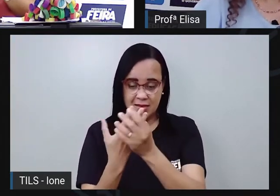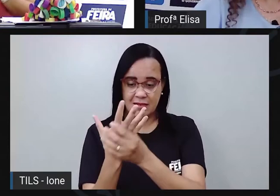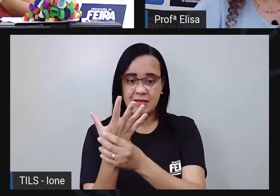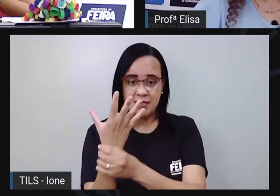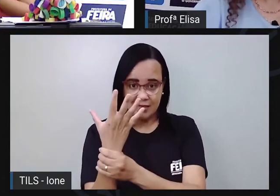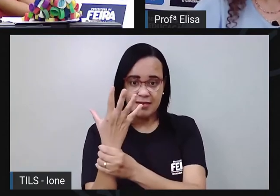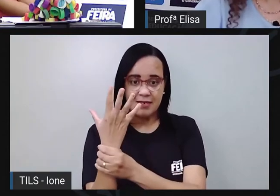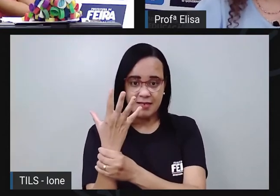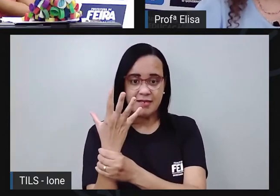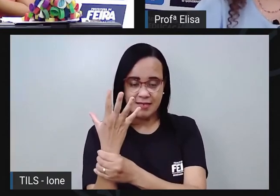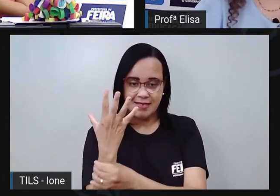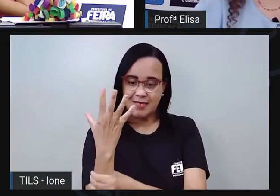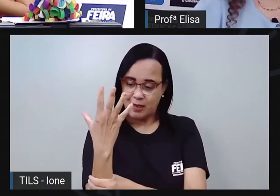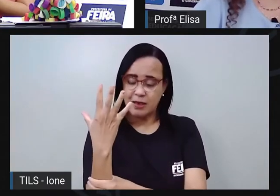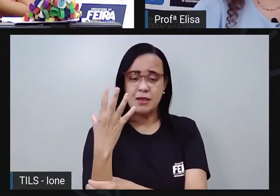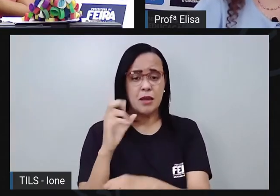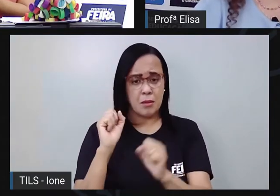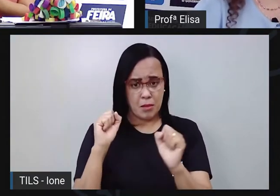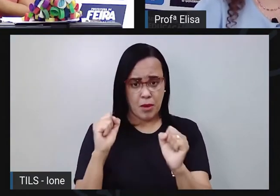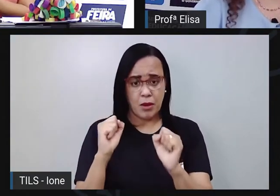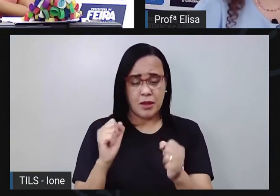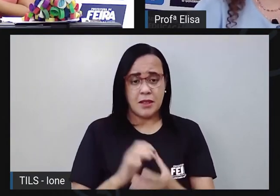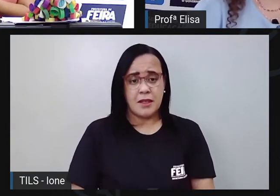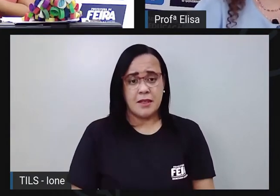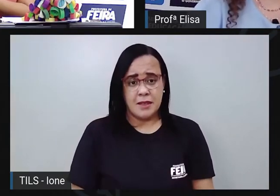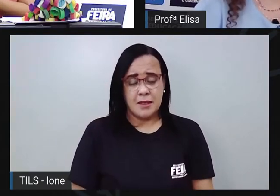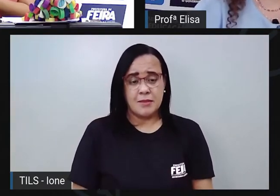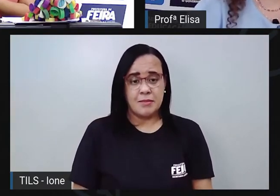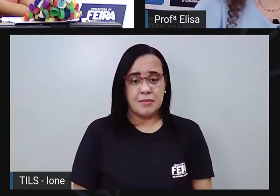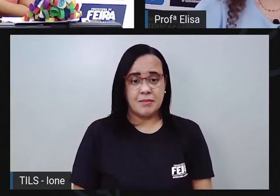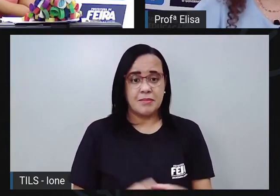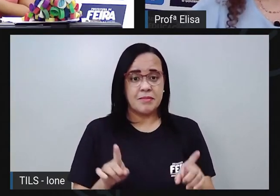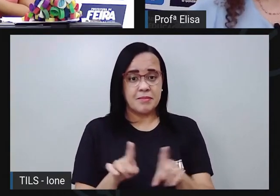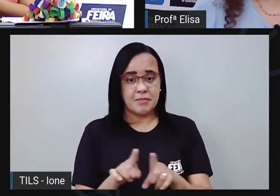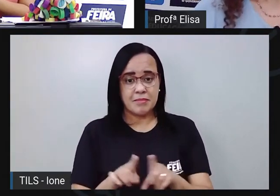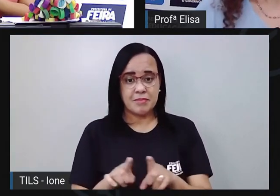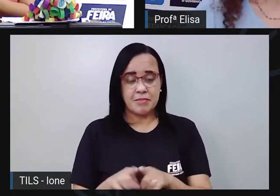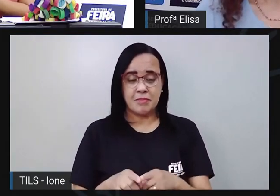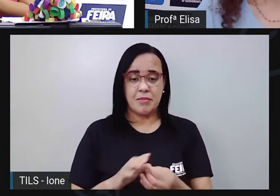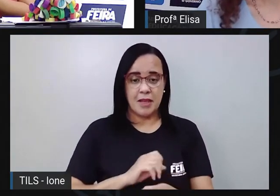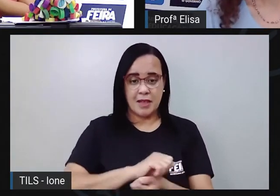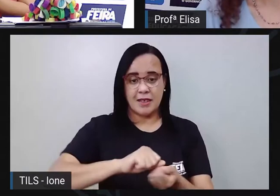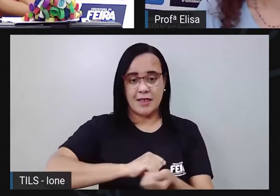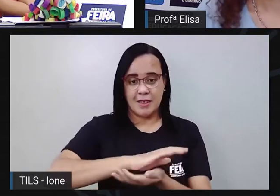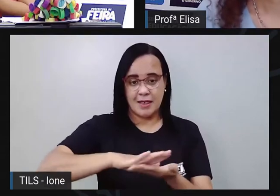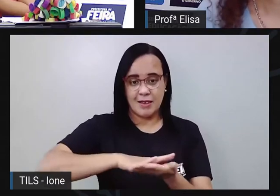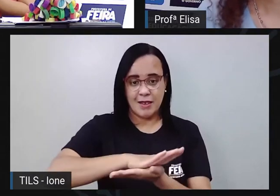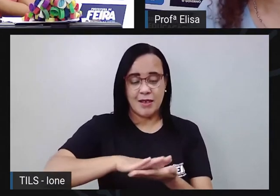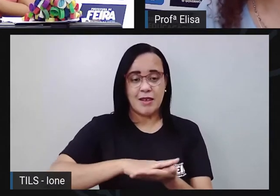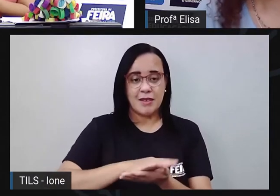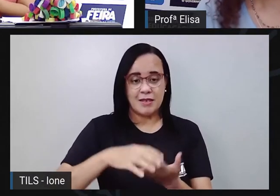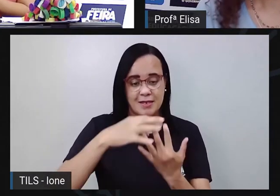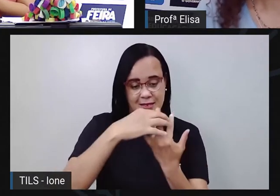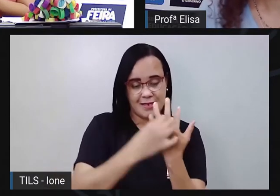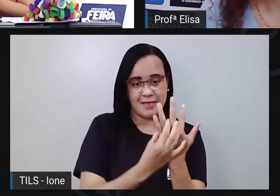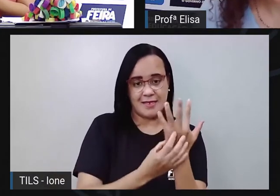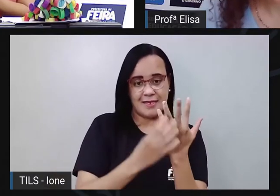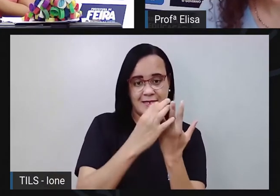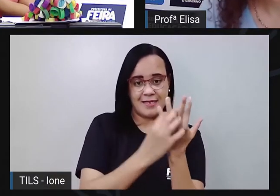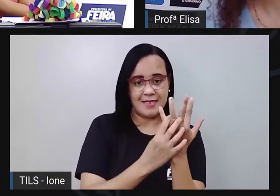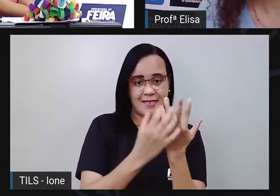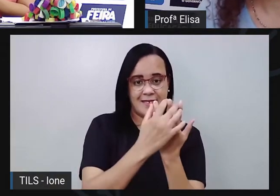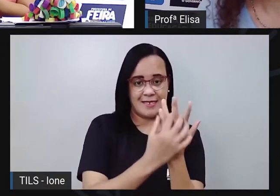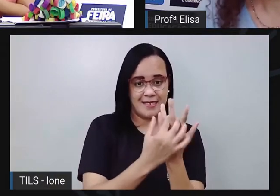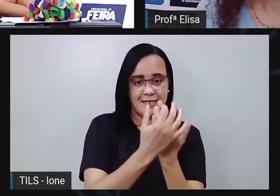lavável não é ela também que lava os pratos um emborrachada sabe que a